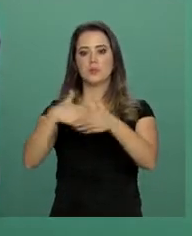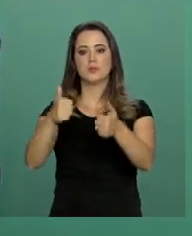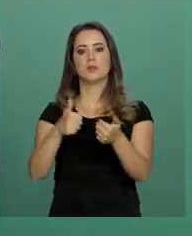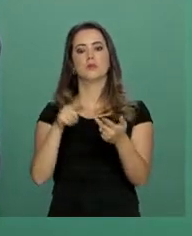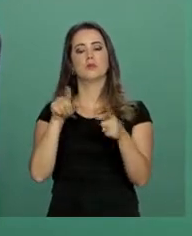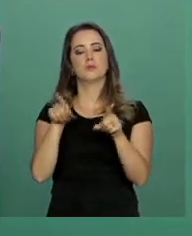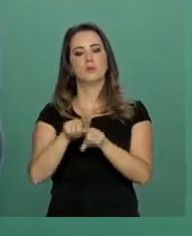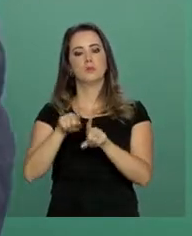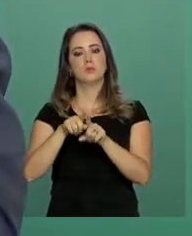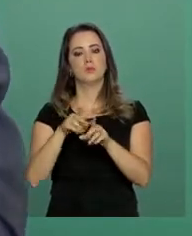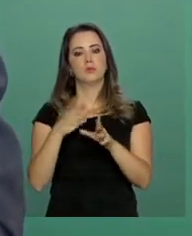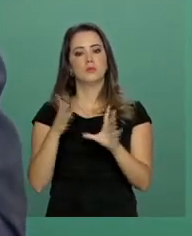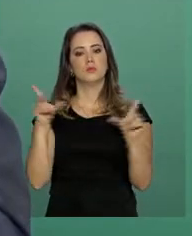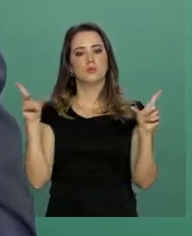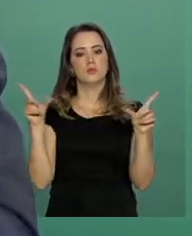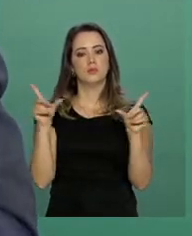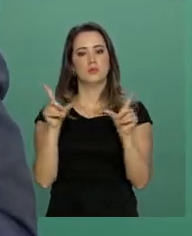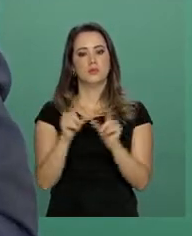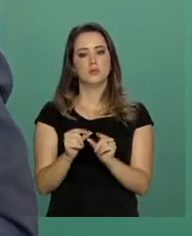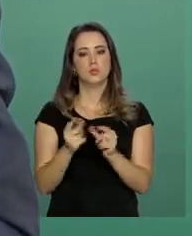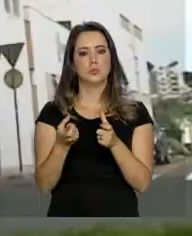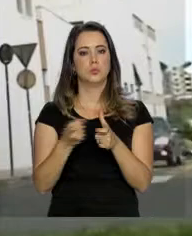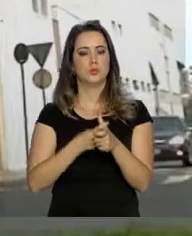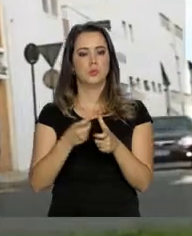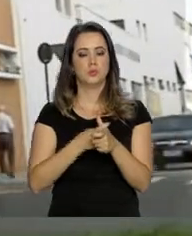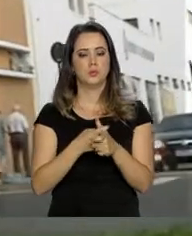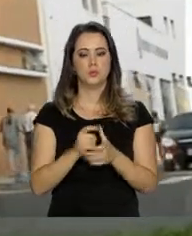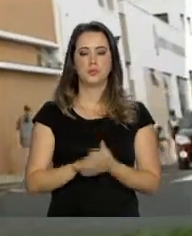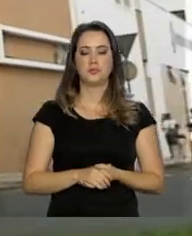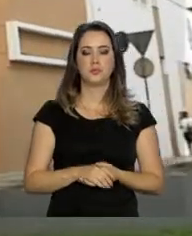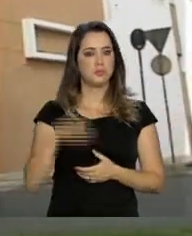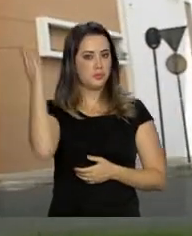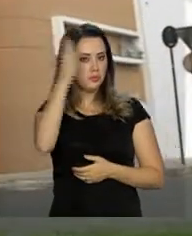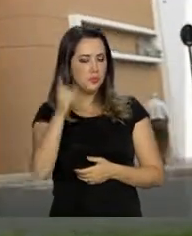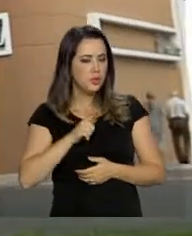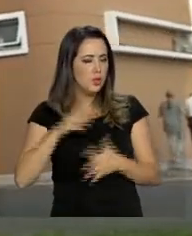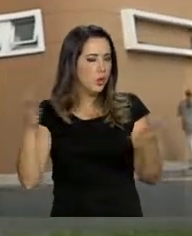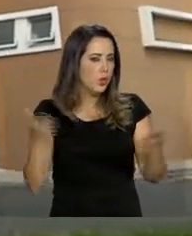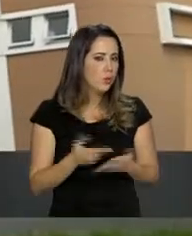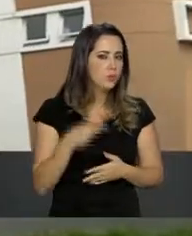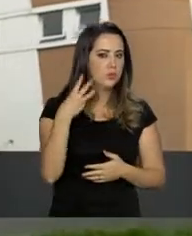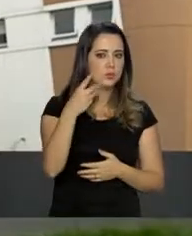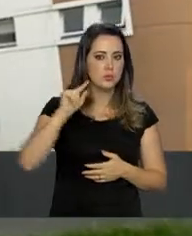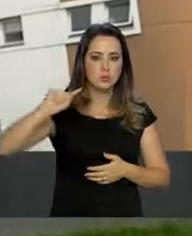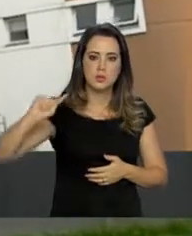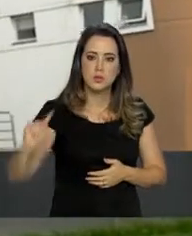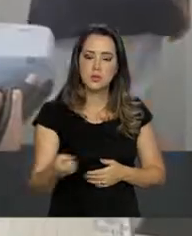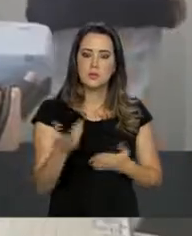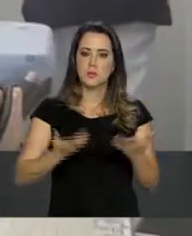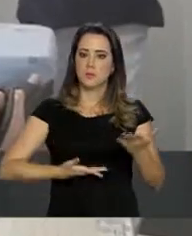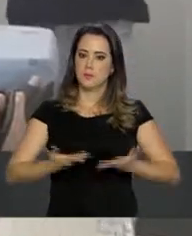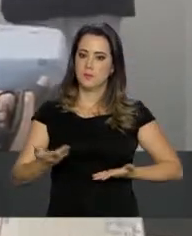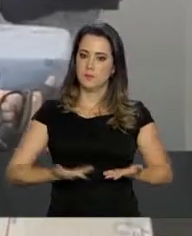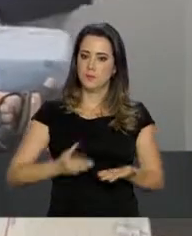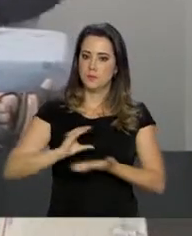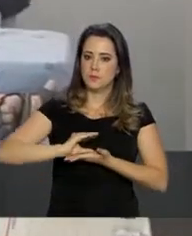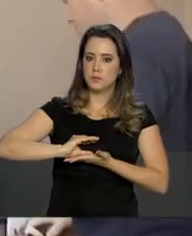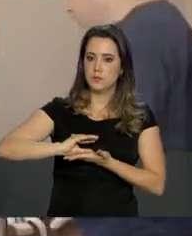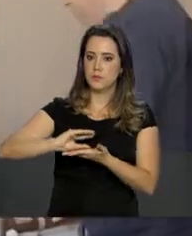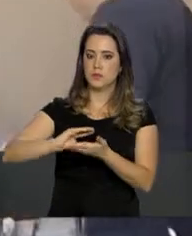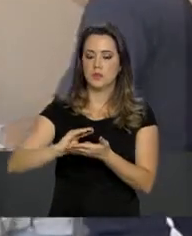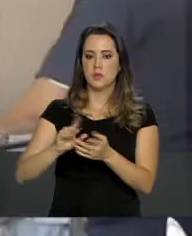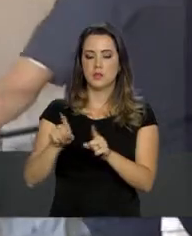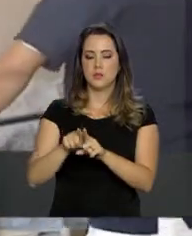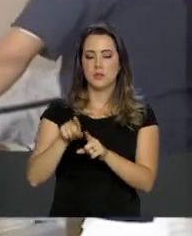de diminuir o seu endividamento o brasil conta hoje com três mil serviços filantrópicos deixes mais de